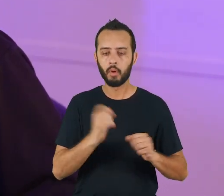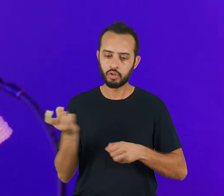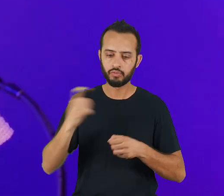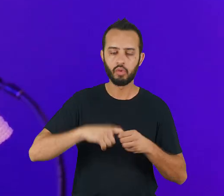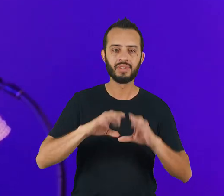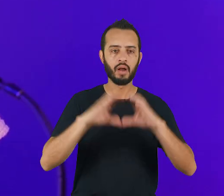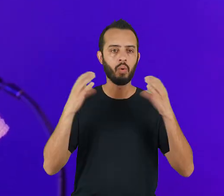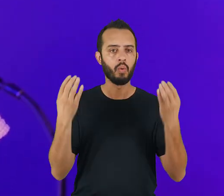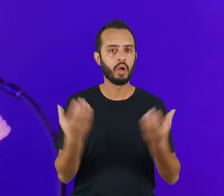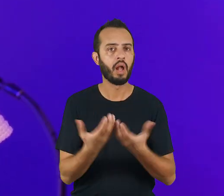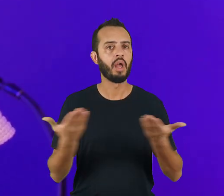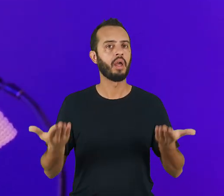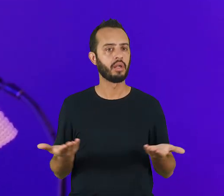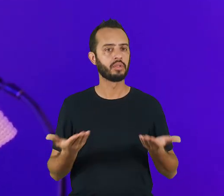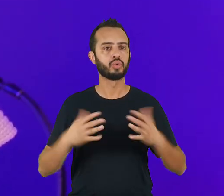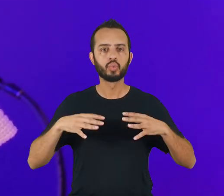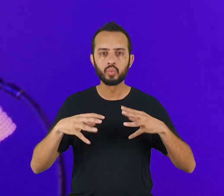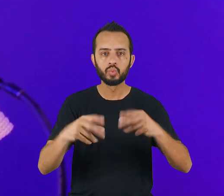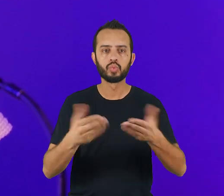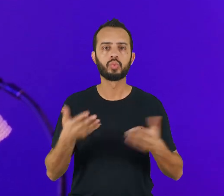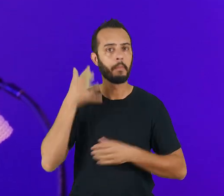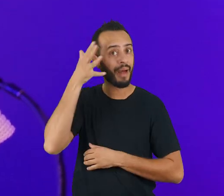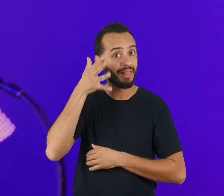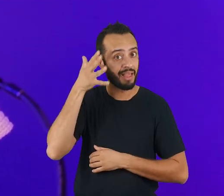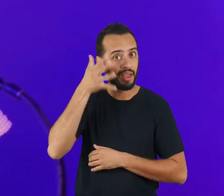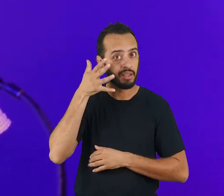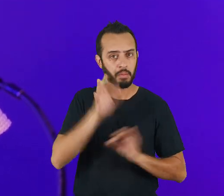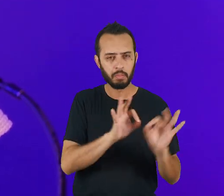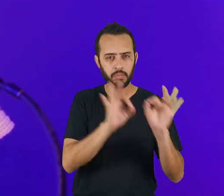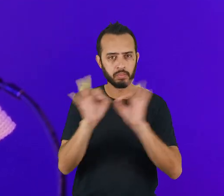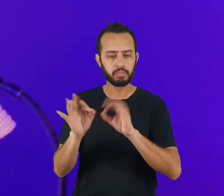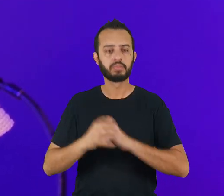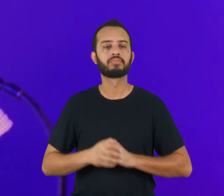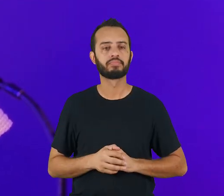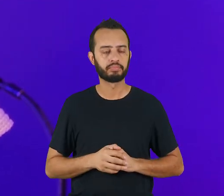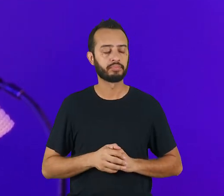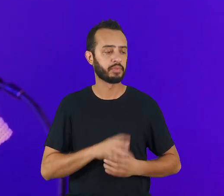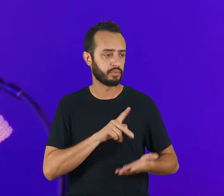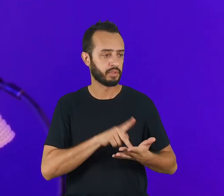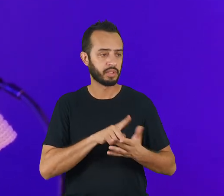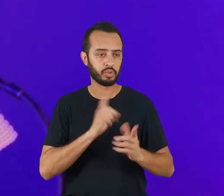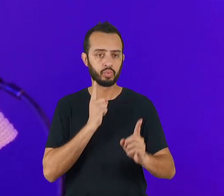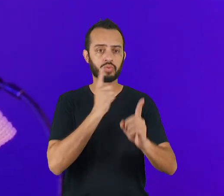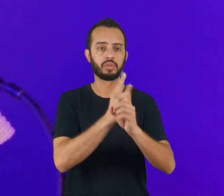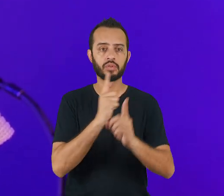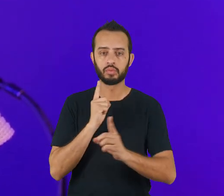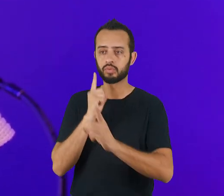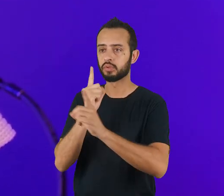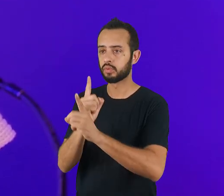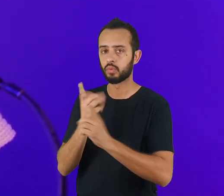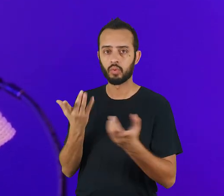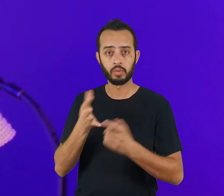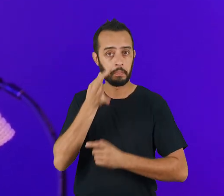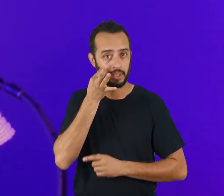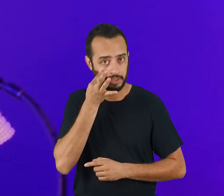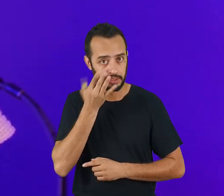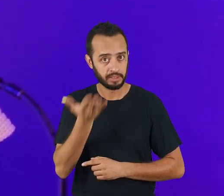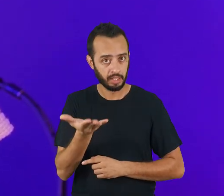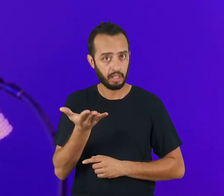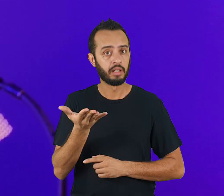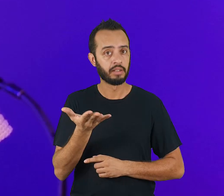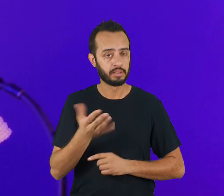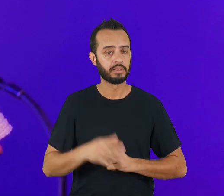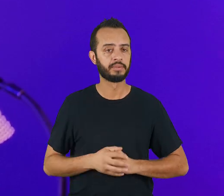viagens congressos né tudo isso palestras né É verdade os encontros H físicos